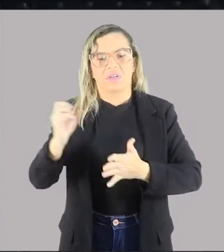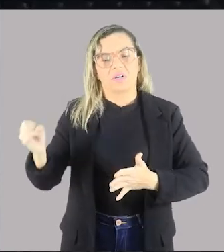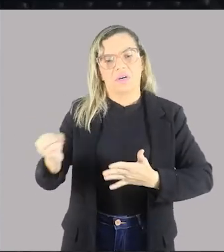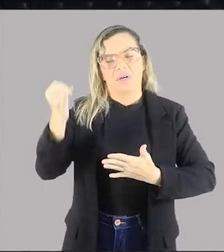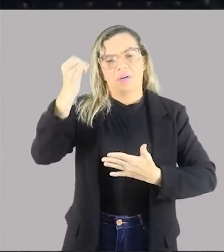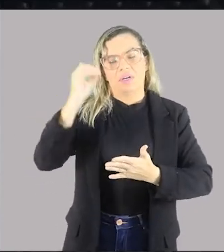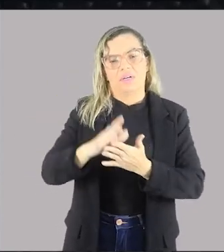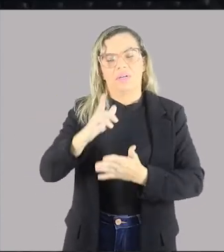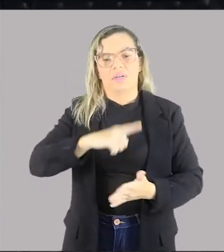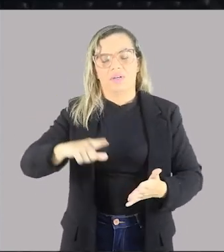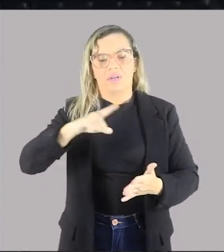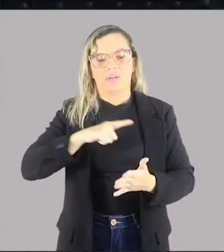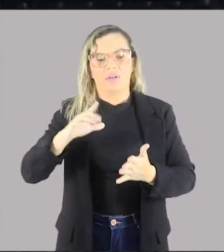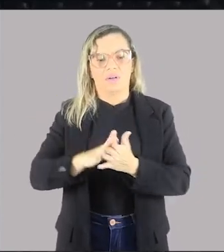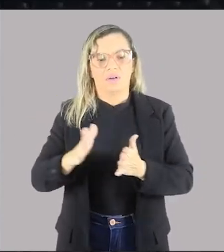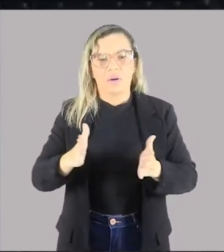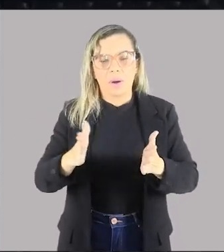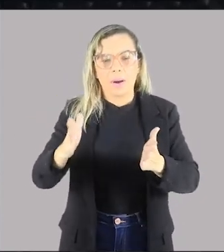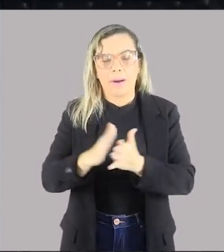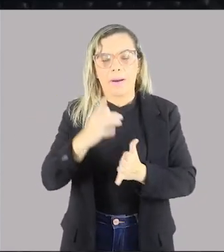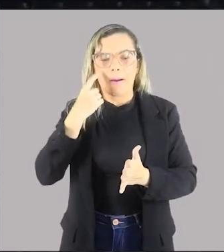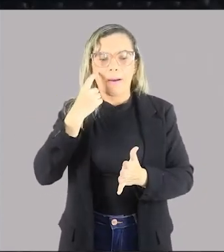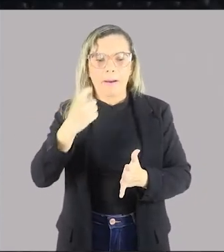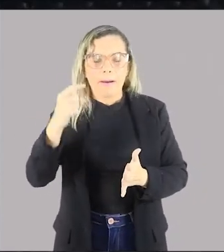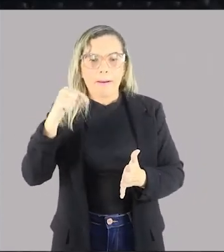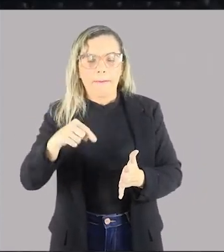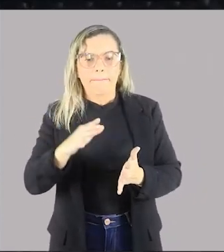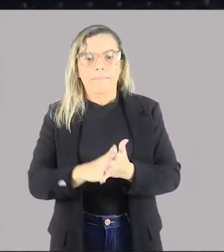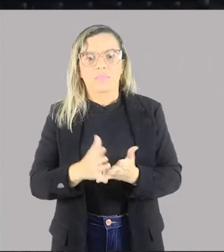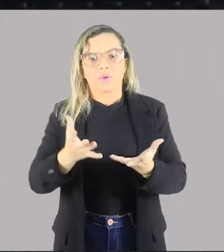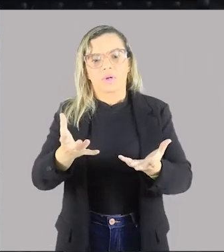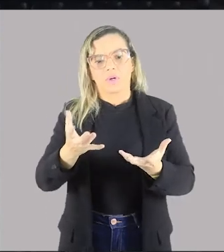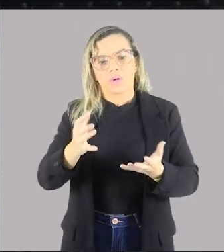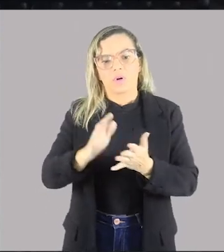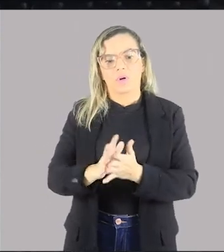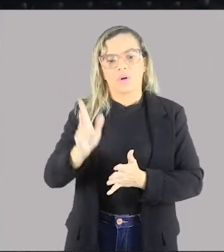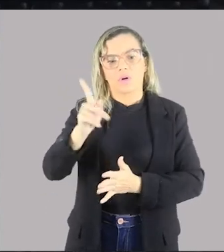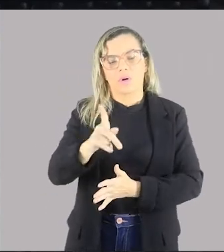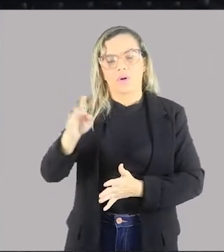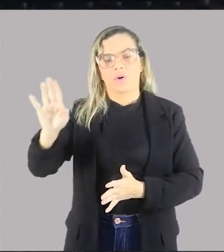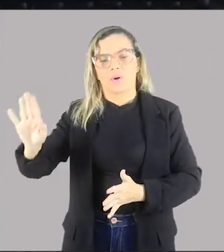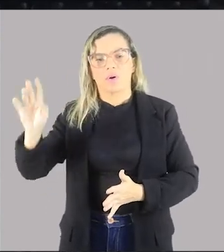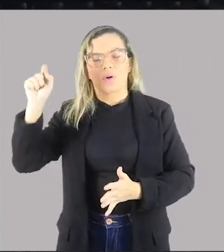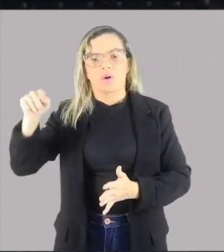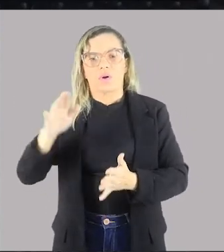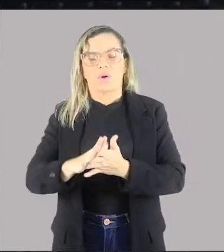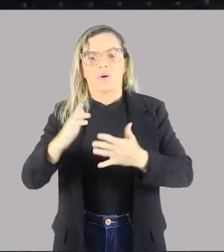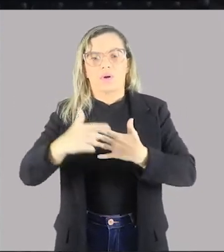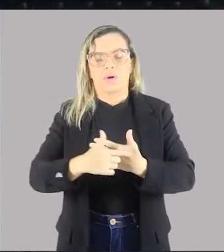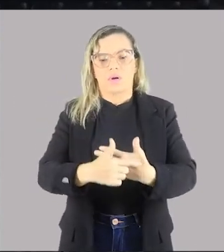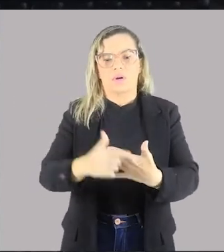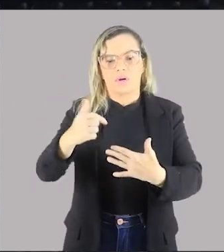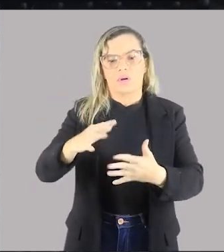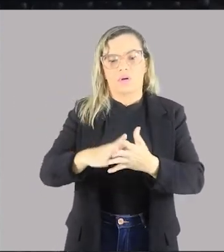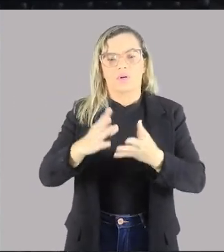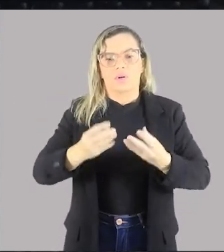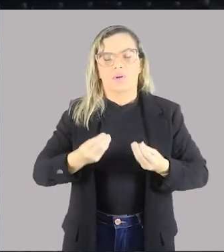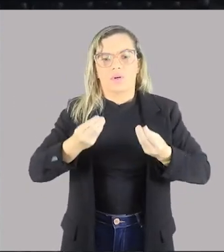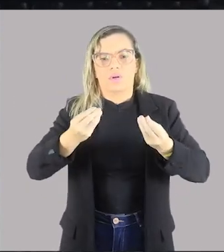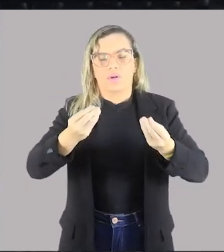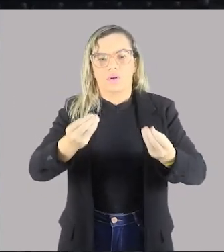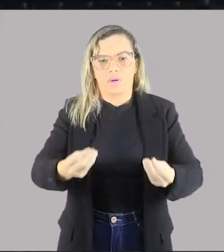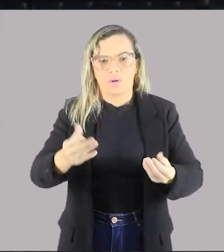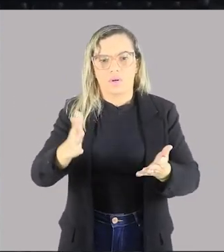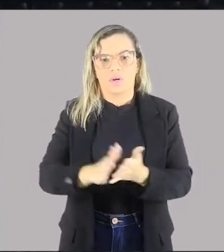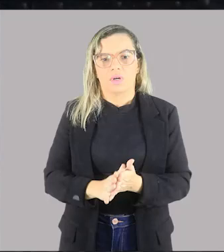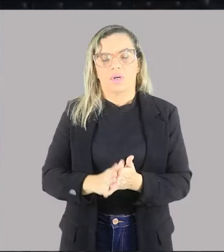Ele deve seguir o interesse público primeiramente. É óbvio que aquela função é uma função que é muito mais de entrega, ou seja, por isso ele